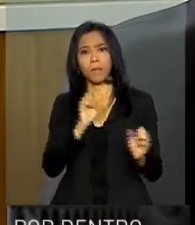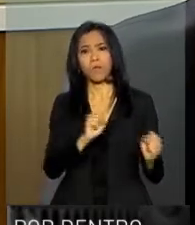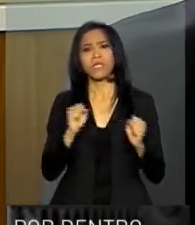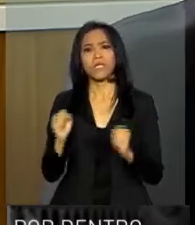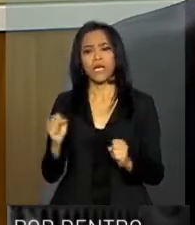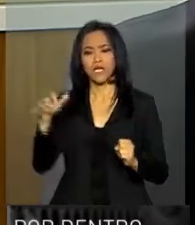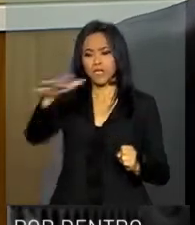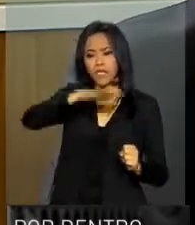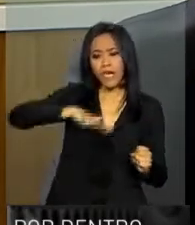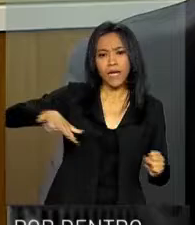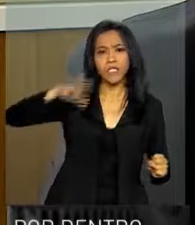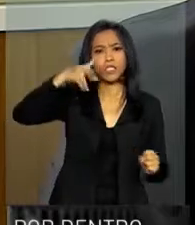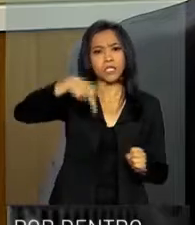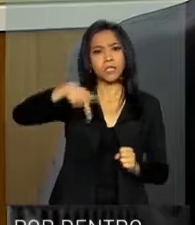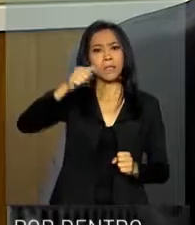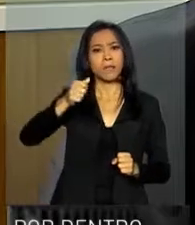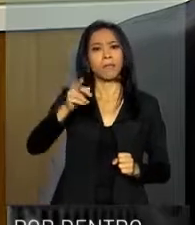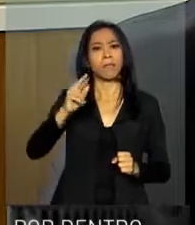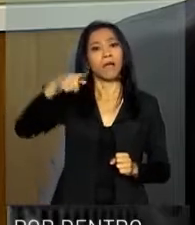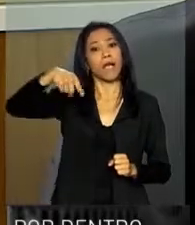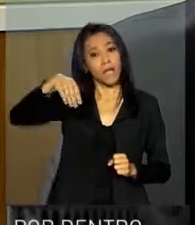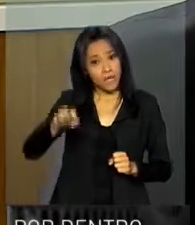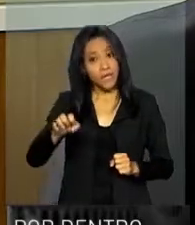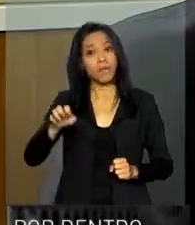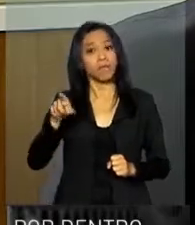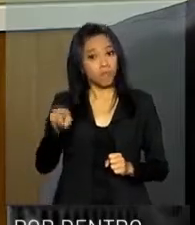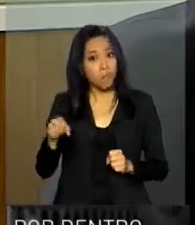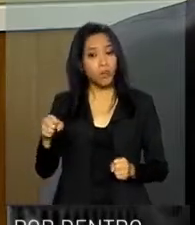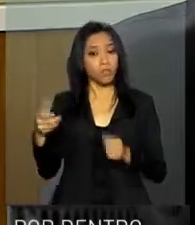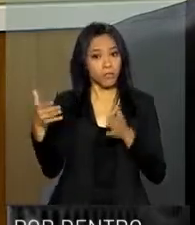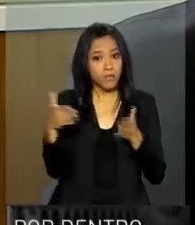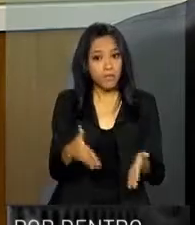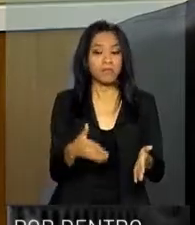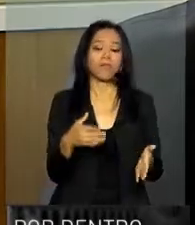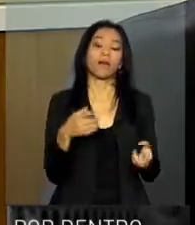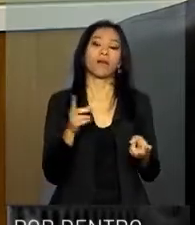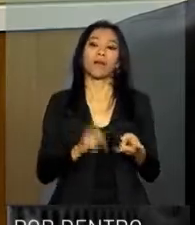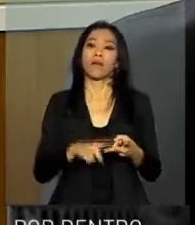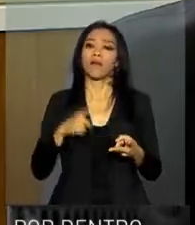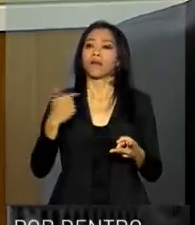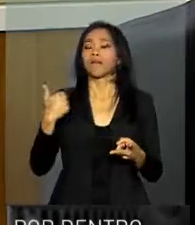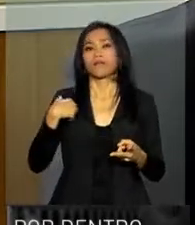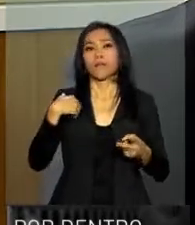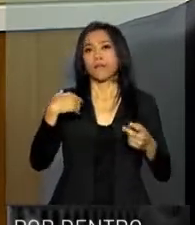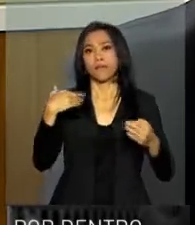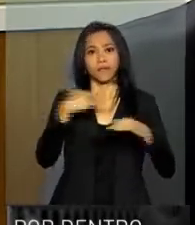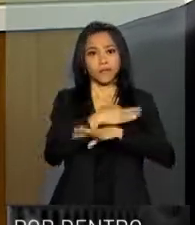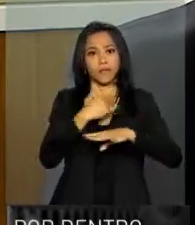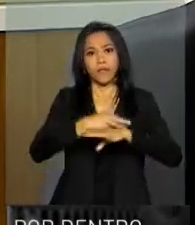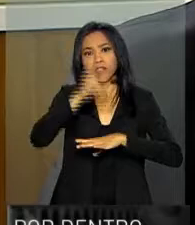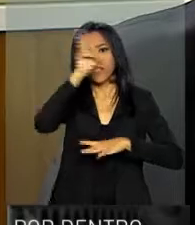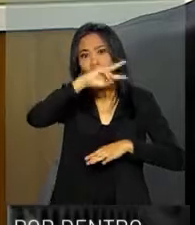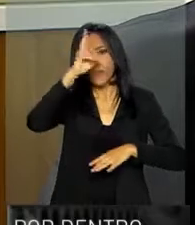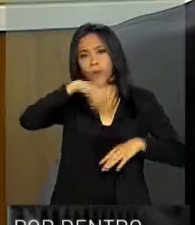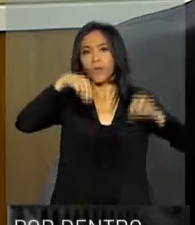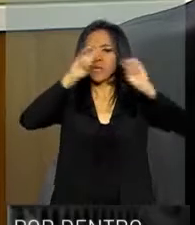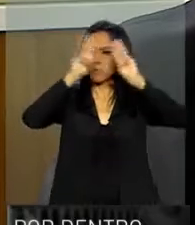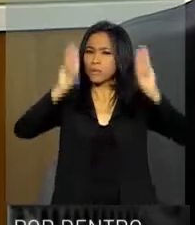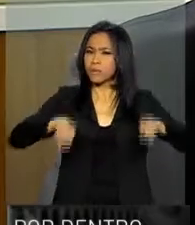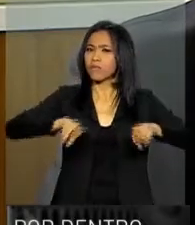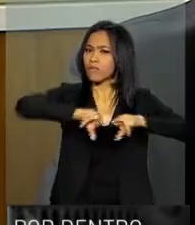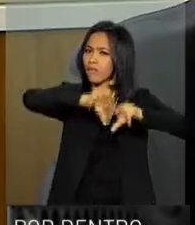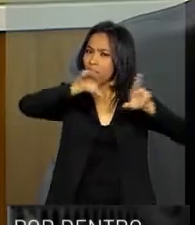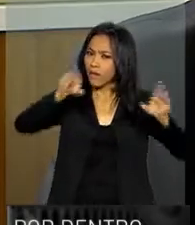parques envolve os potenciais de park packs de orlas de cidades históricas dessa questão do ferroviário são 5